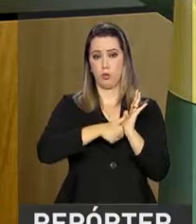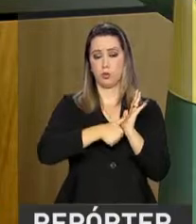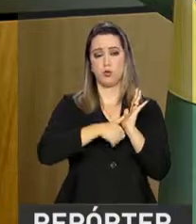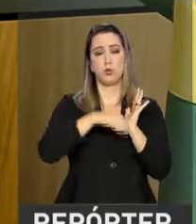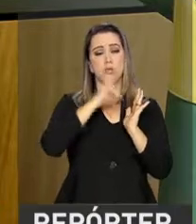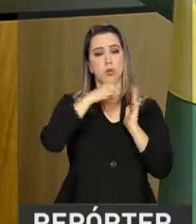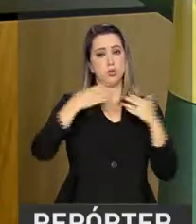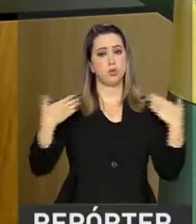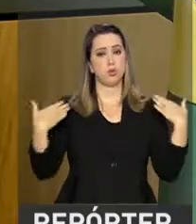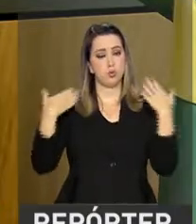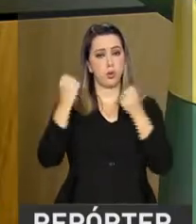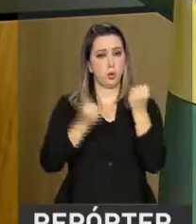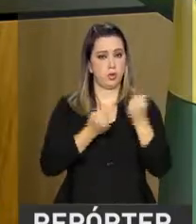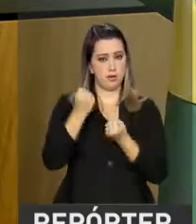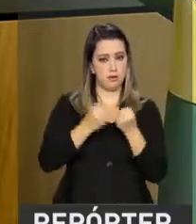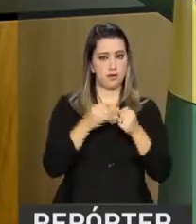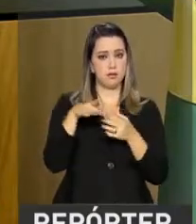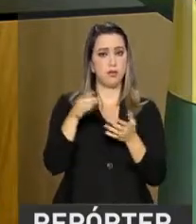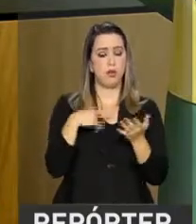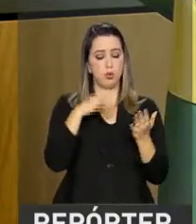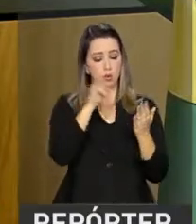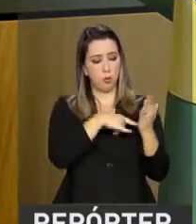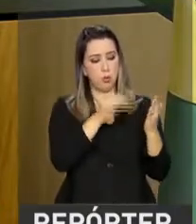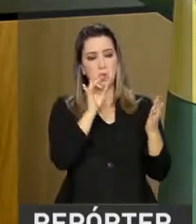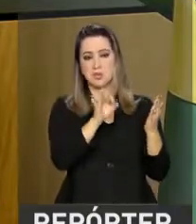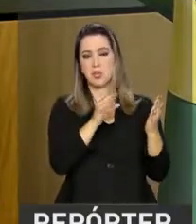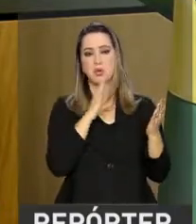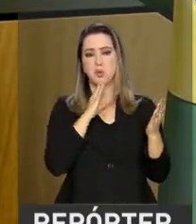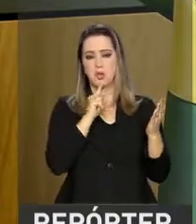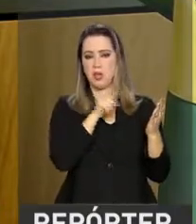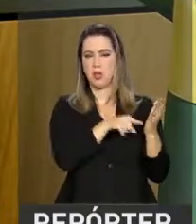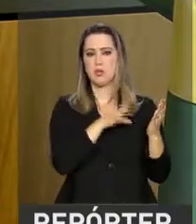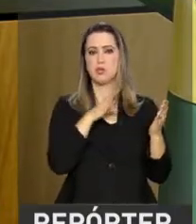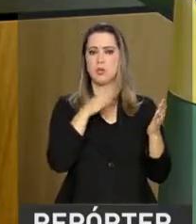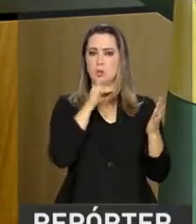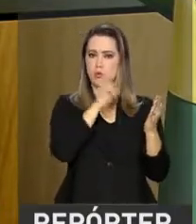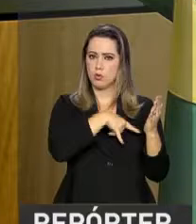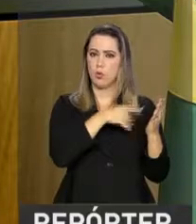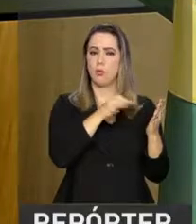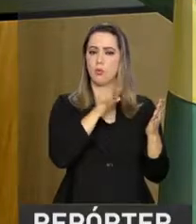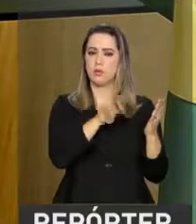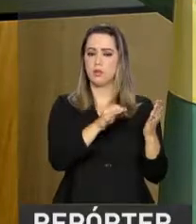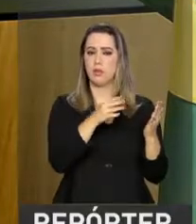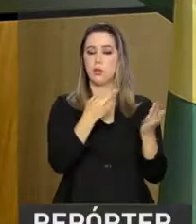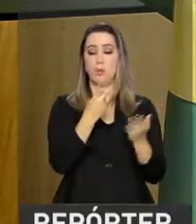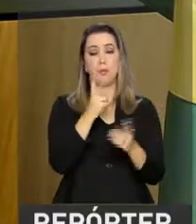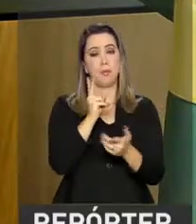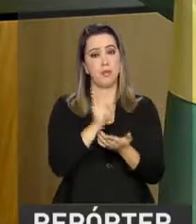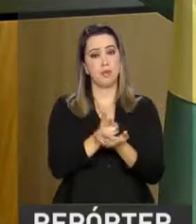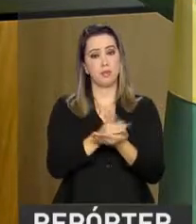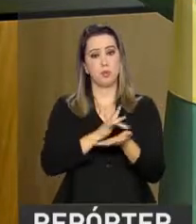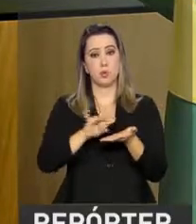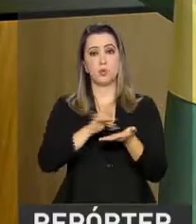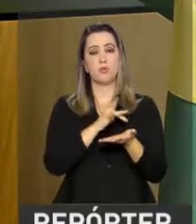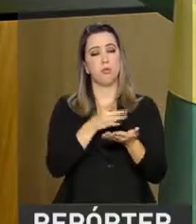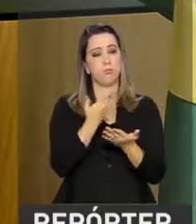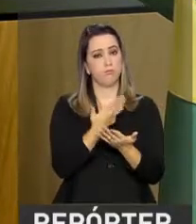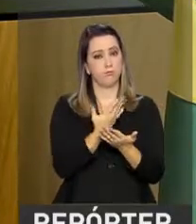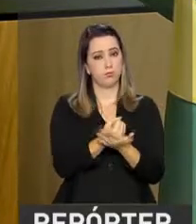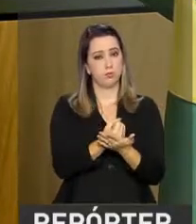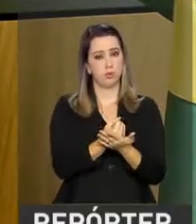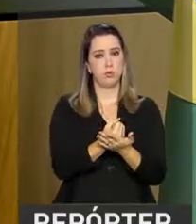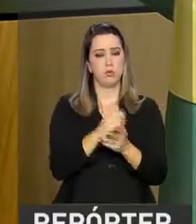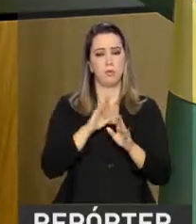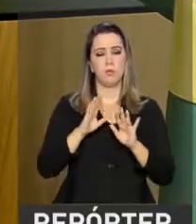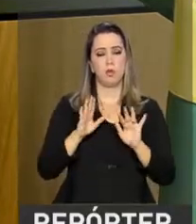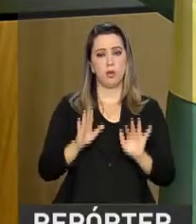de identificação legítimo para que o passageiro possa embarcar. Ao não permitir embarcar, como casos que já ocorreram,